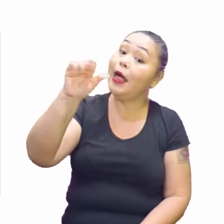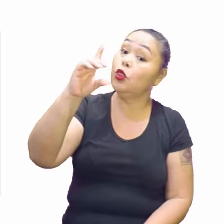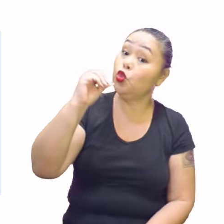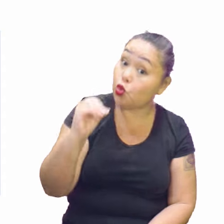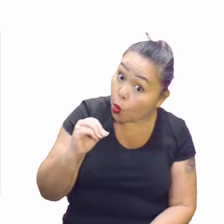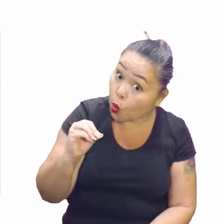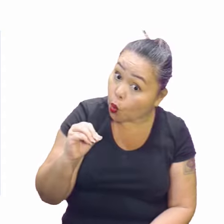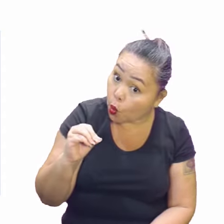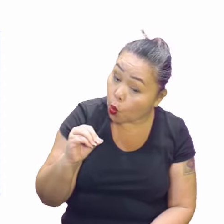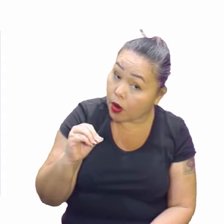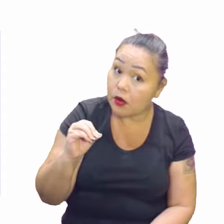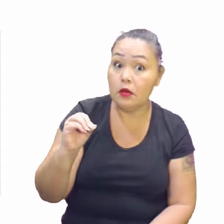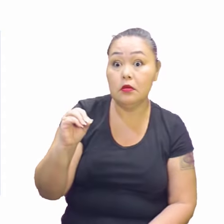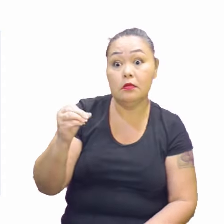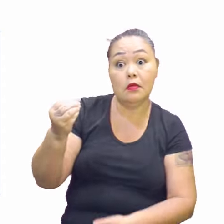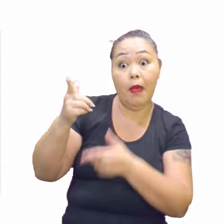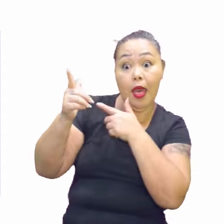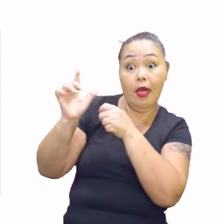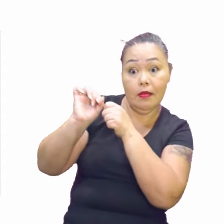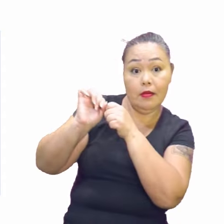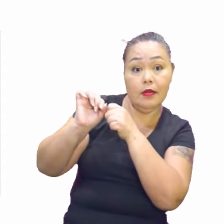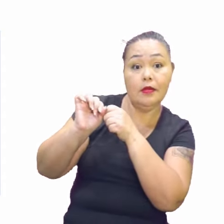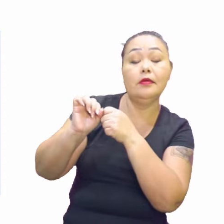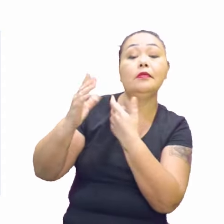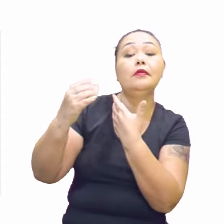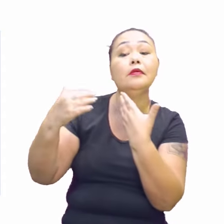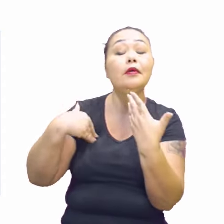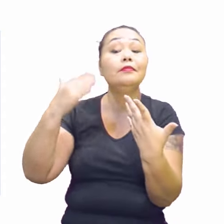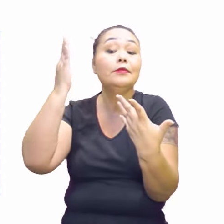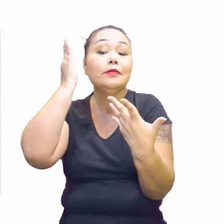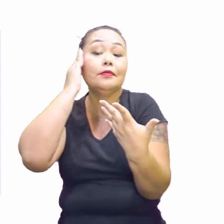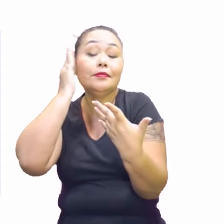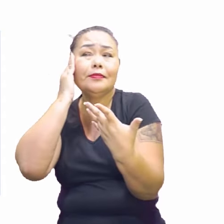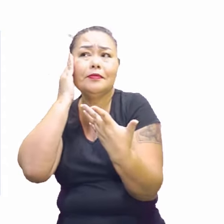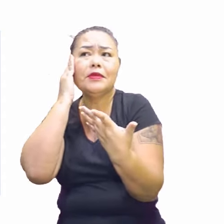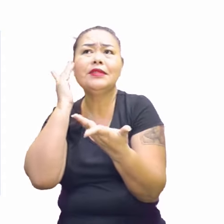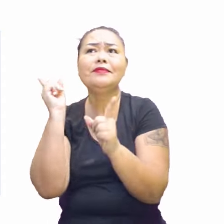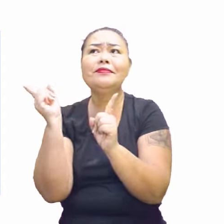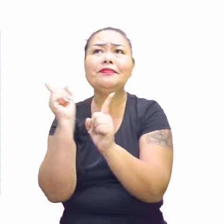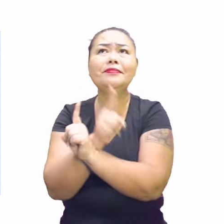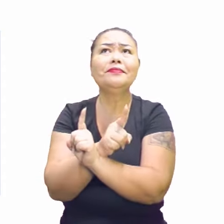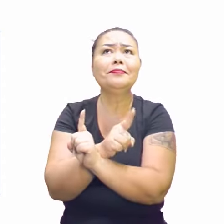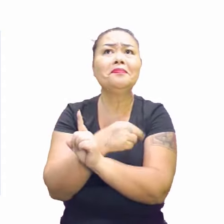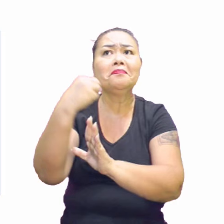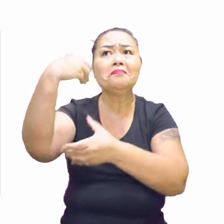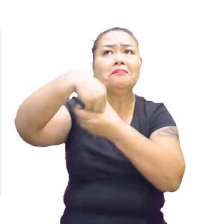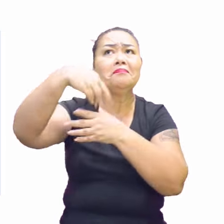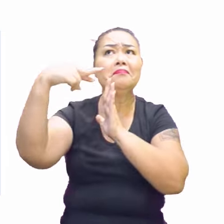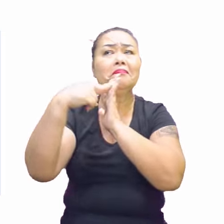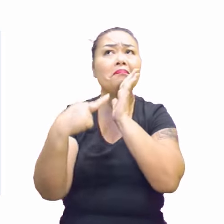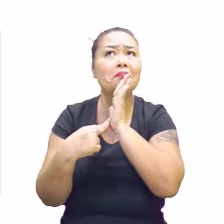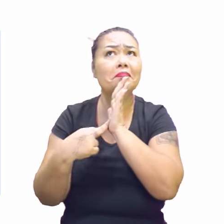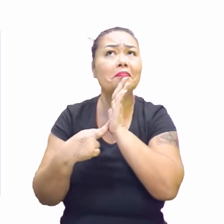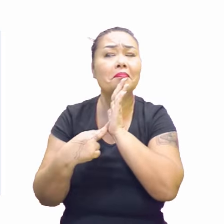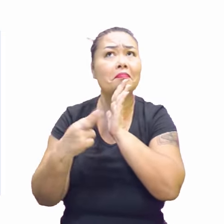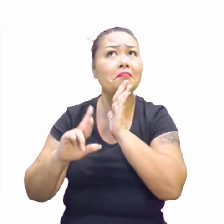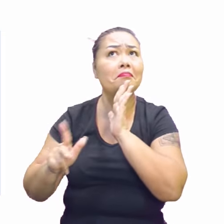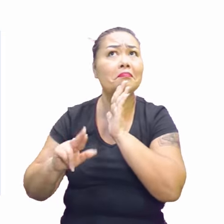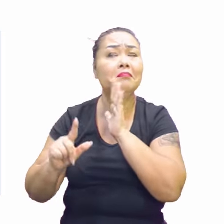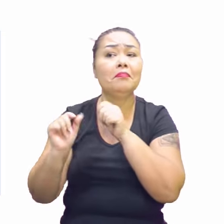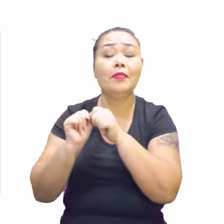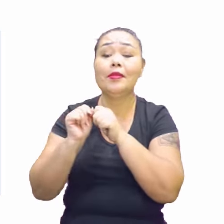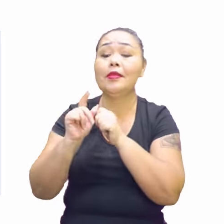a pacata cidade. Eu compreendi, porém, ela ficou fora da norma, né? Porque se está no